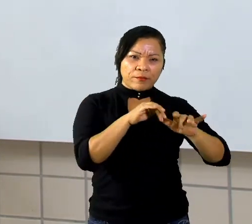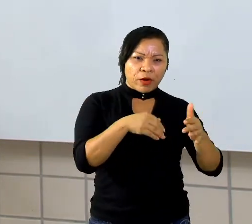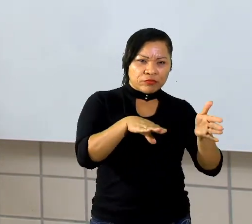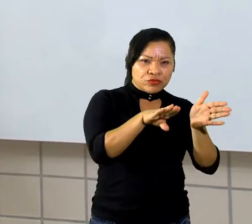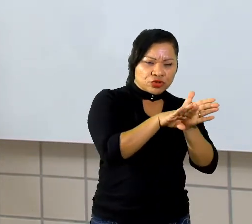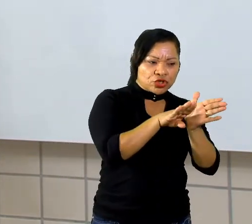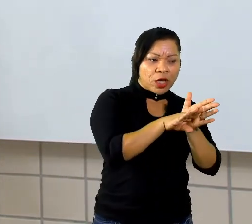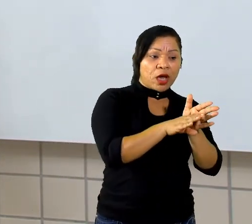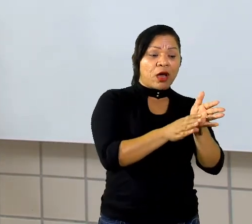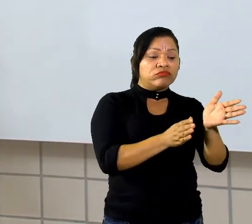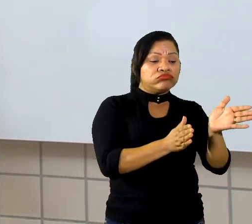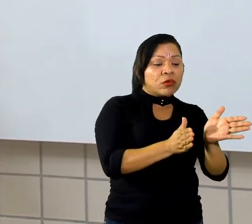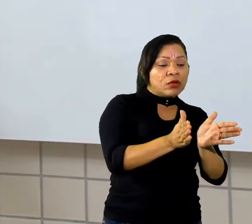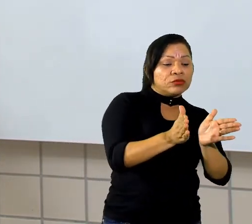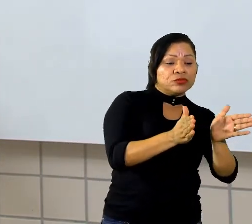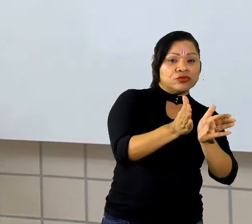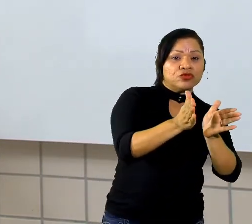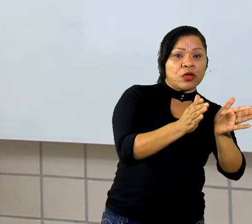nas margens dos rios